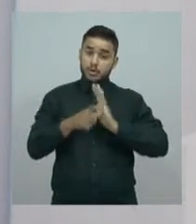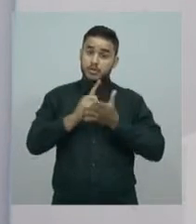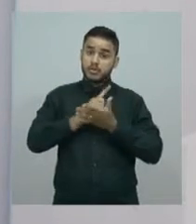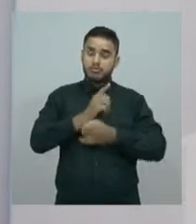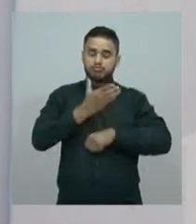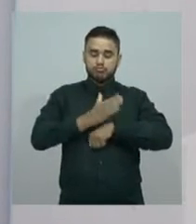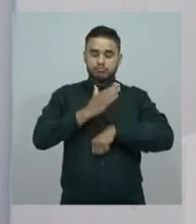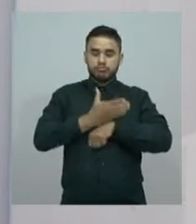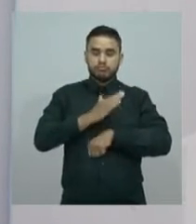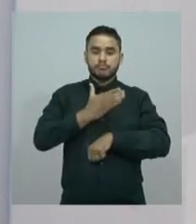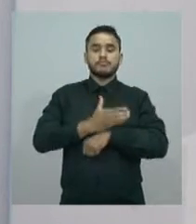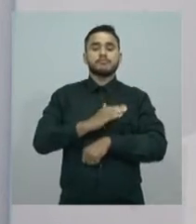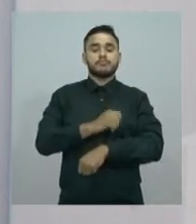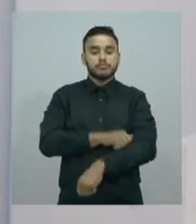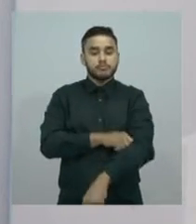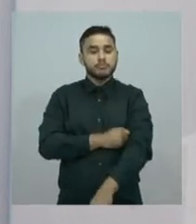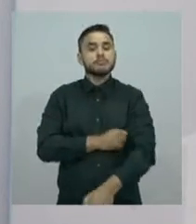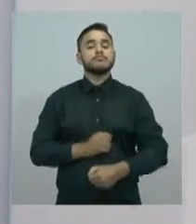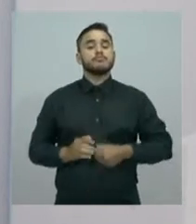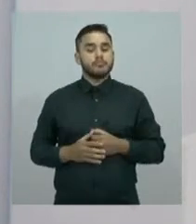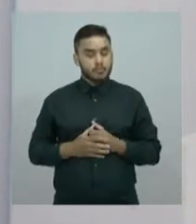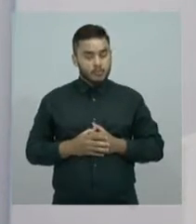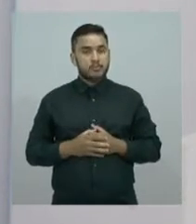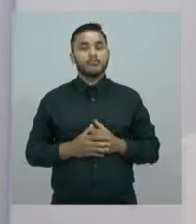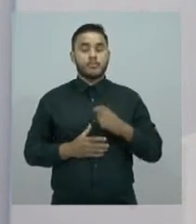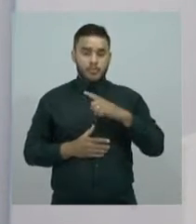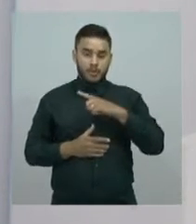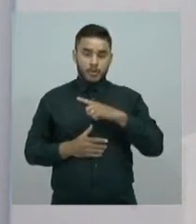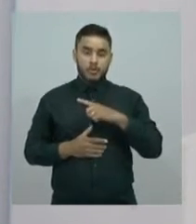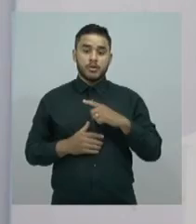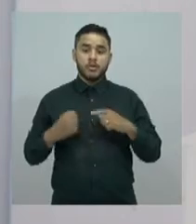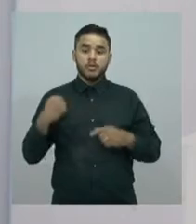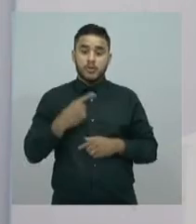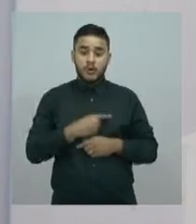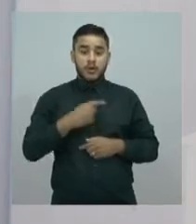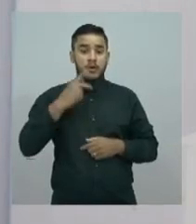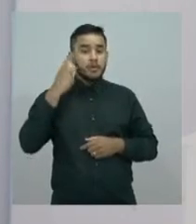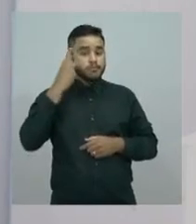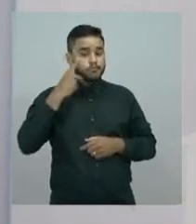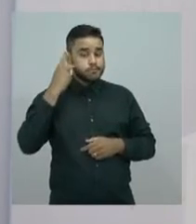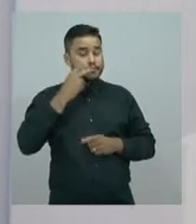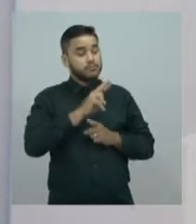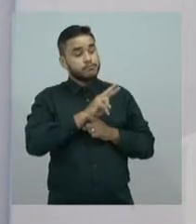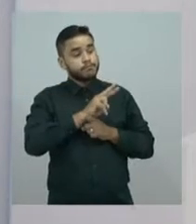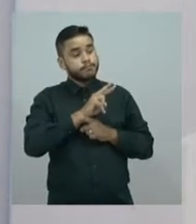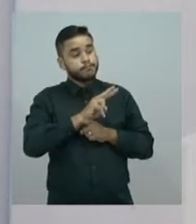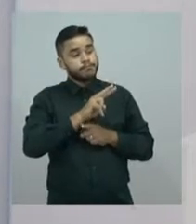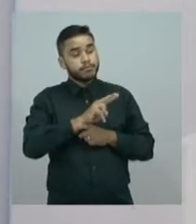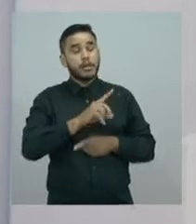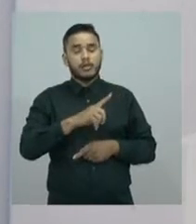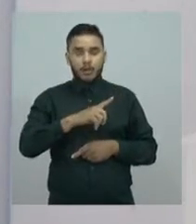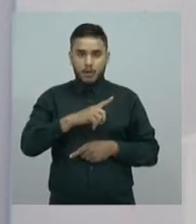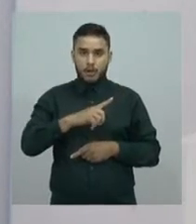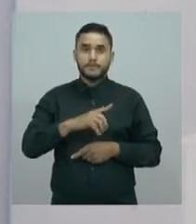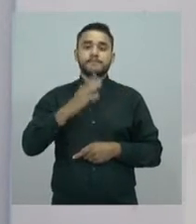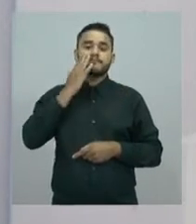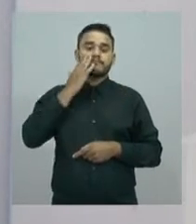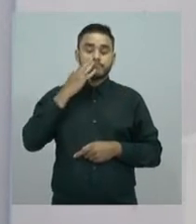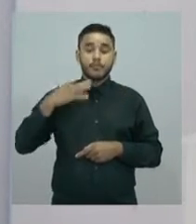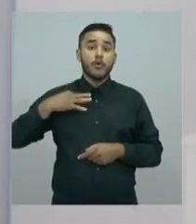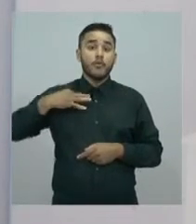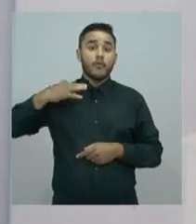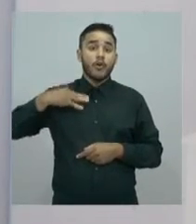Público, por nós, promotores de justiça, em que eles são voluntários e atendem a